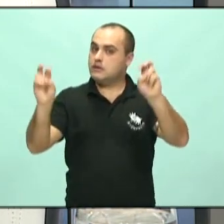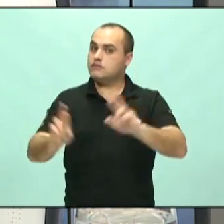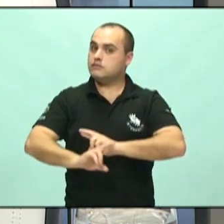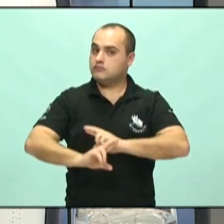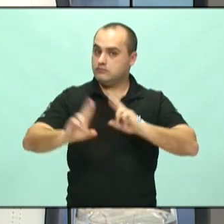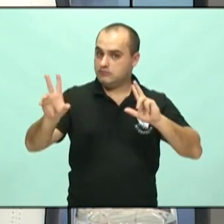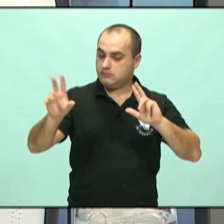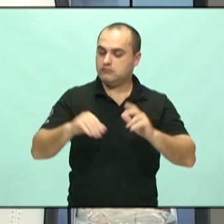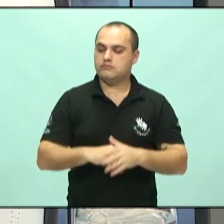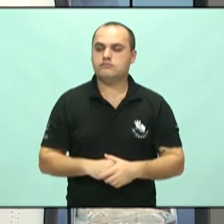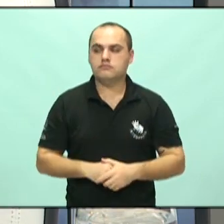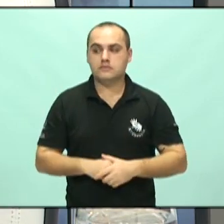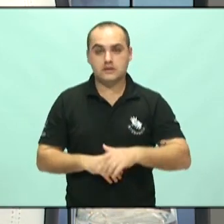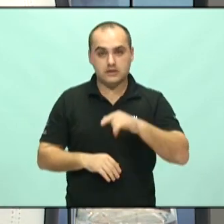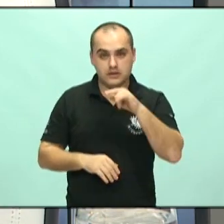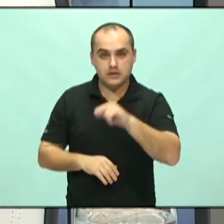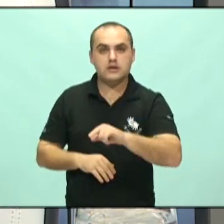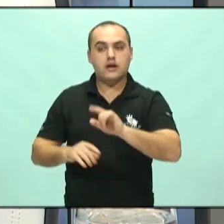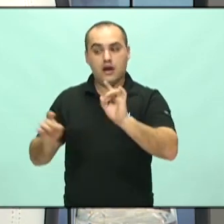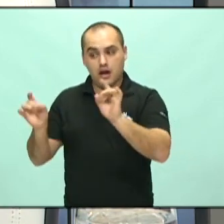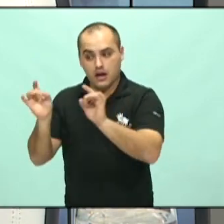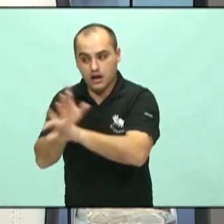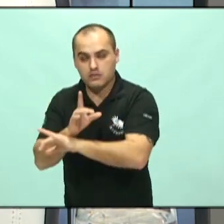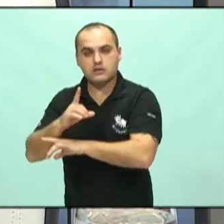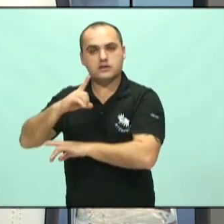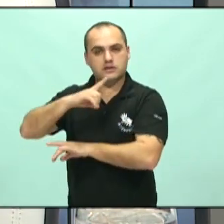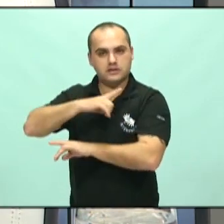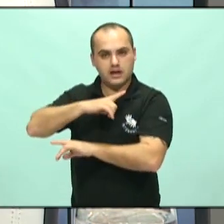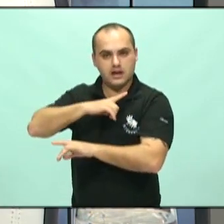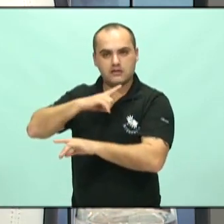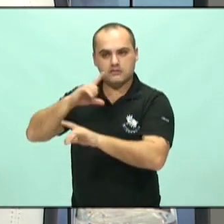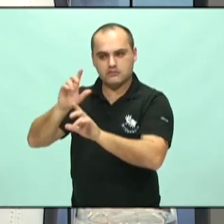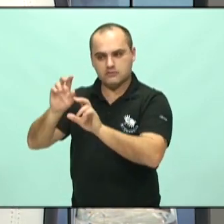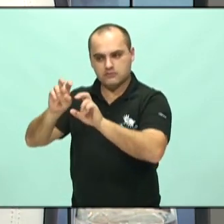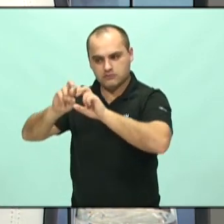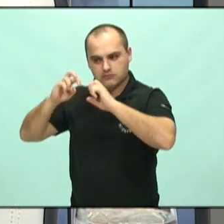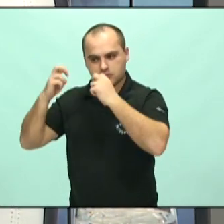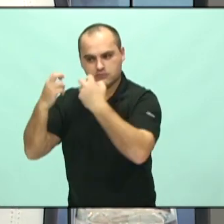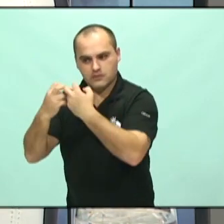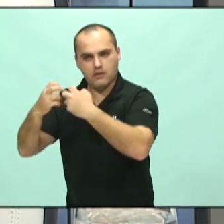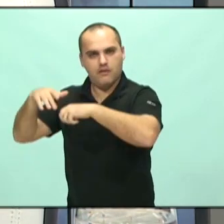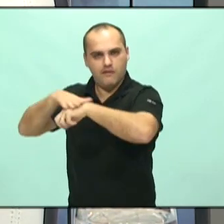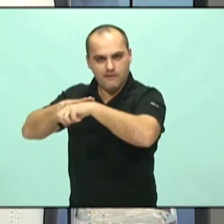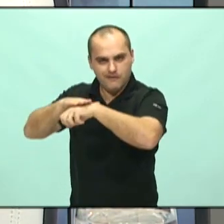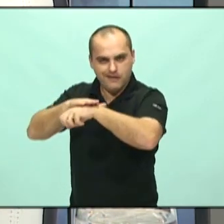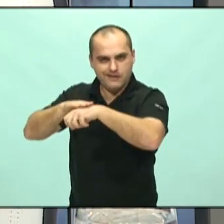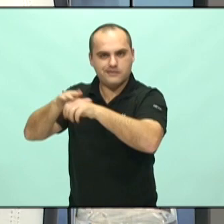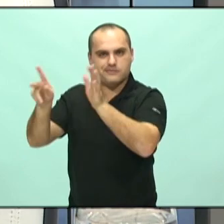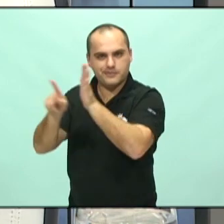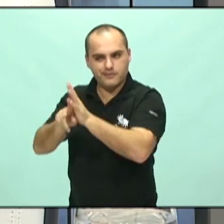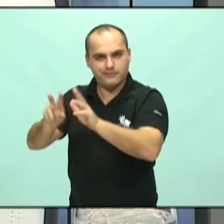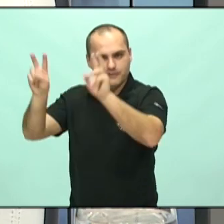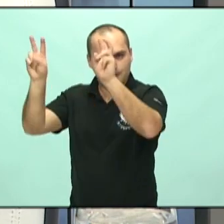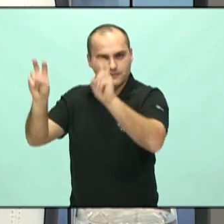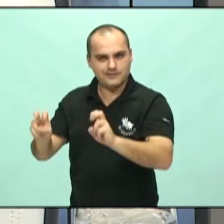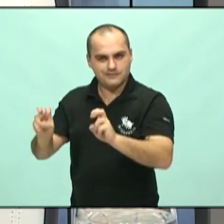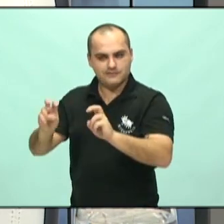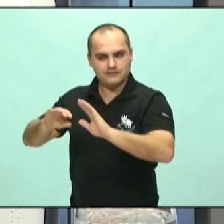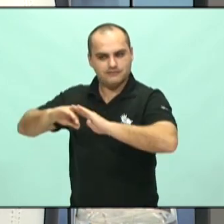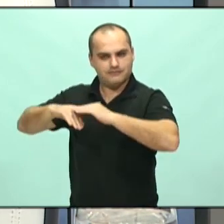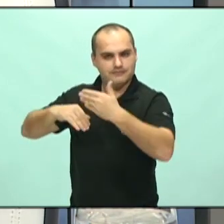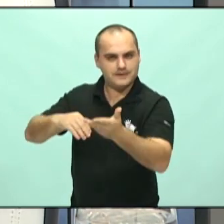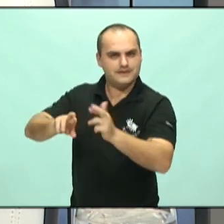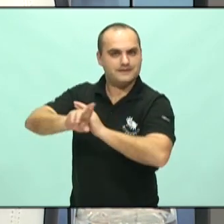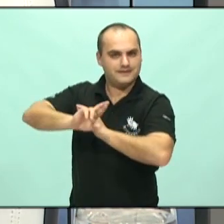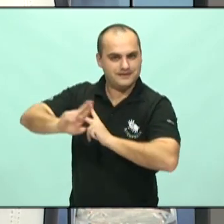e, após ele, tem uma roda de conversa com um tema transversal ao espetáculo, né? Por exemplo,